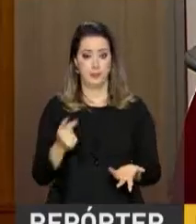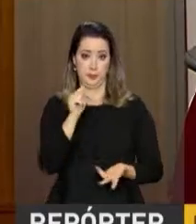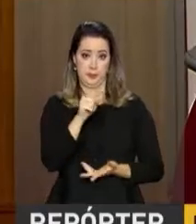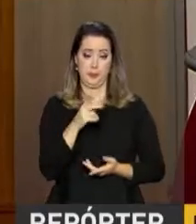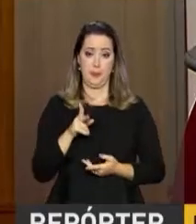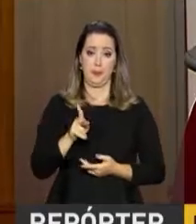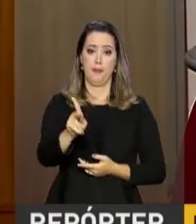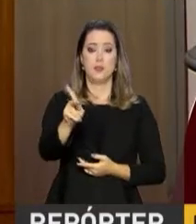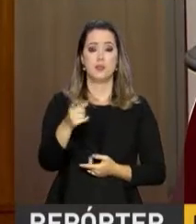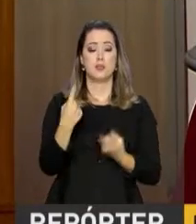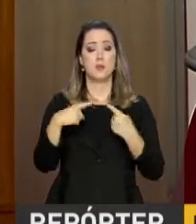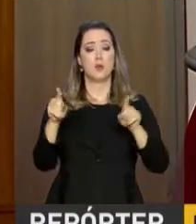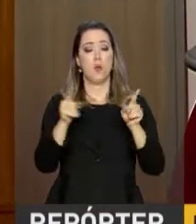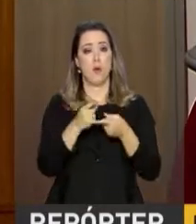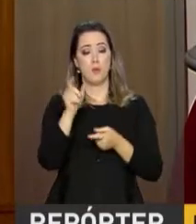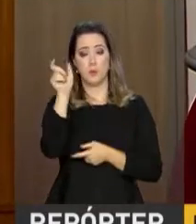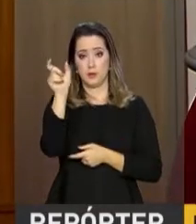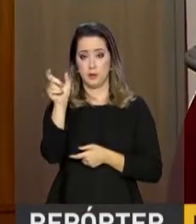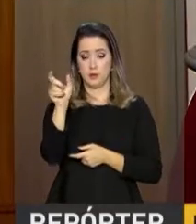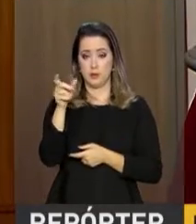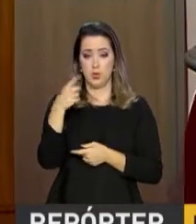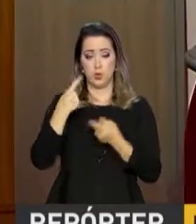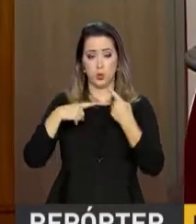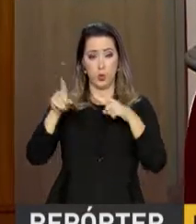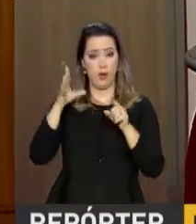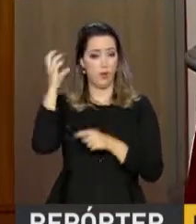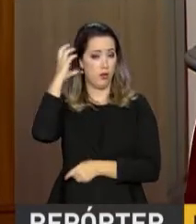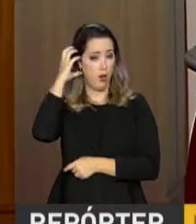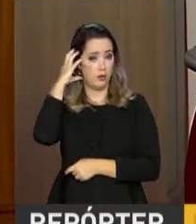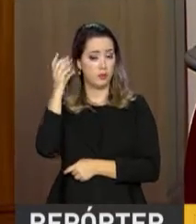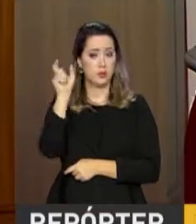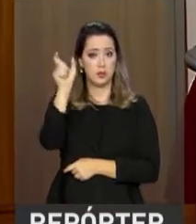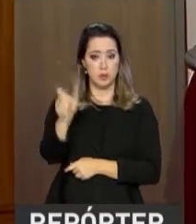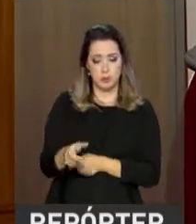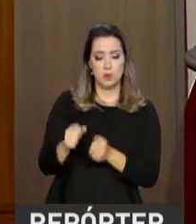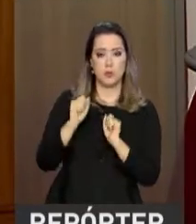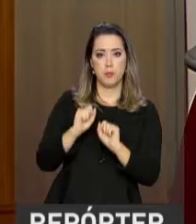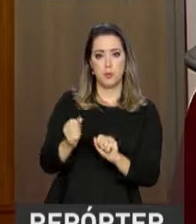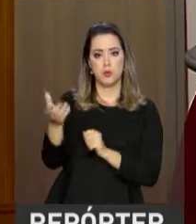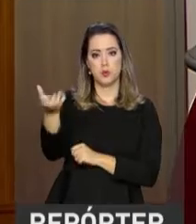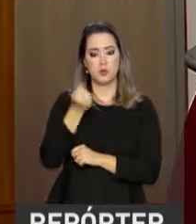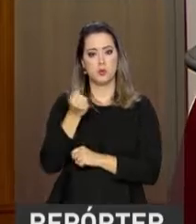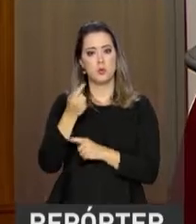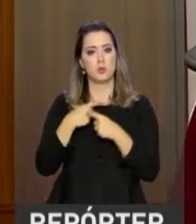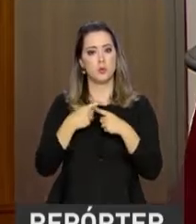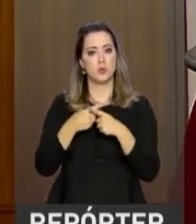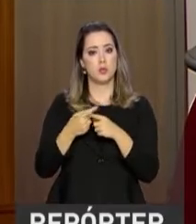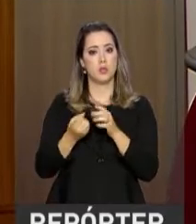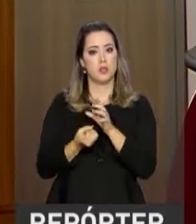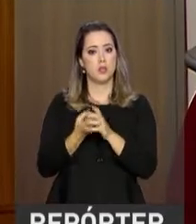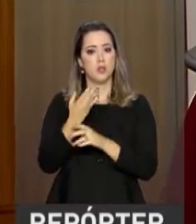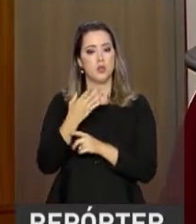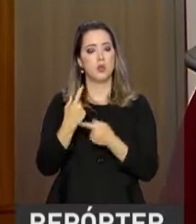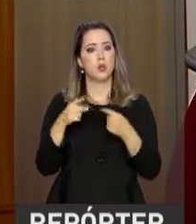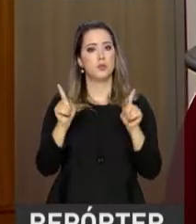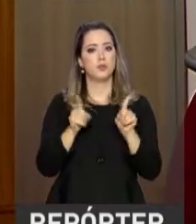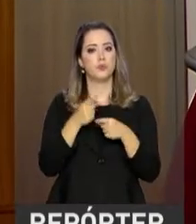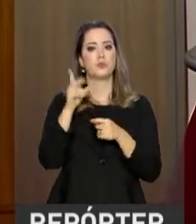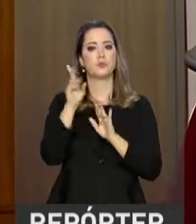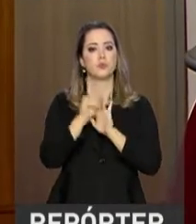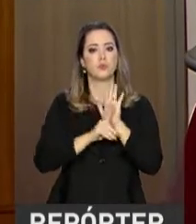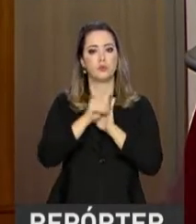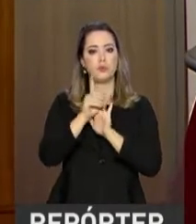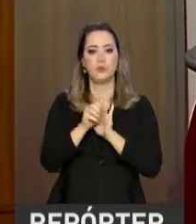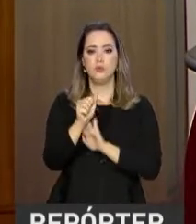numa rádio o autor da composição tem direito a receber pelo fato de ter criado a obra isso é o direito